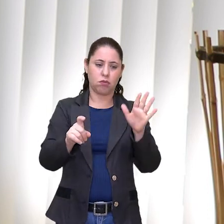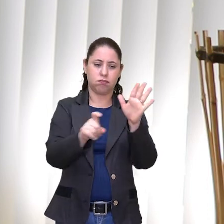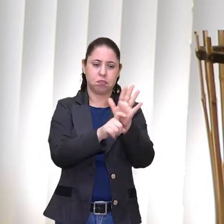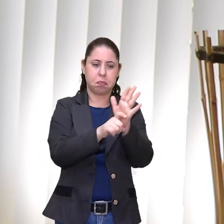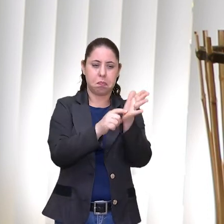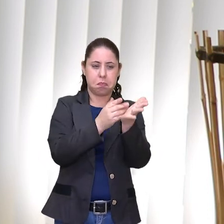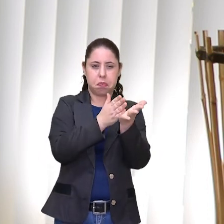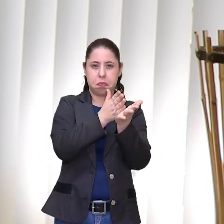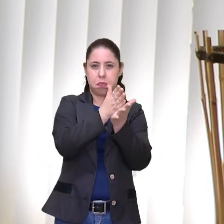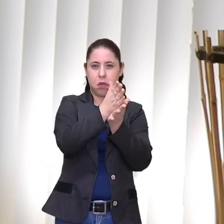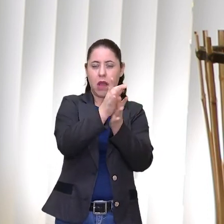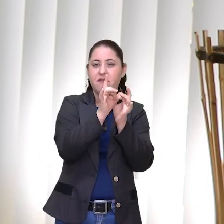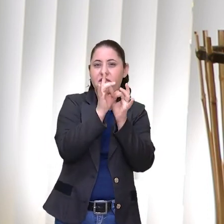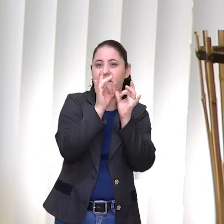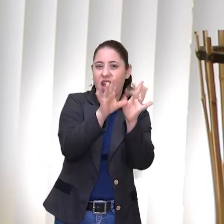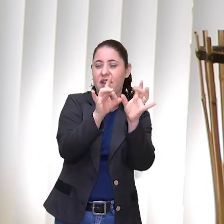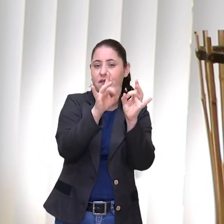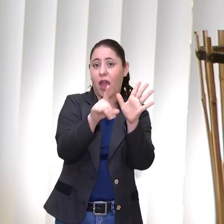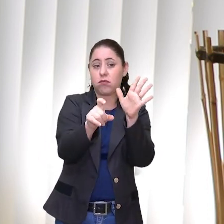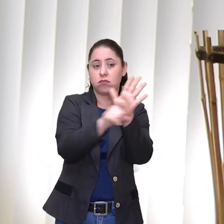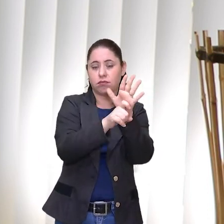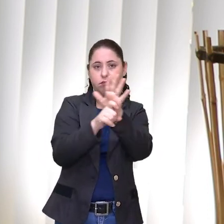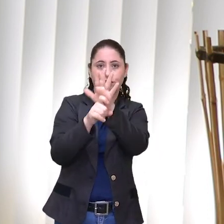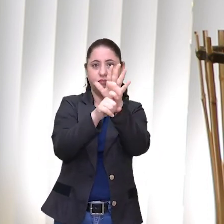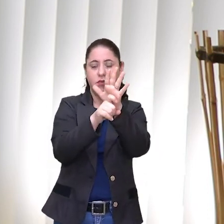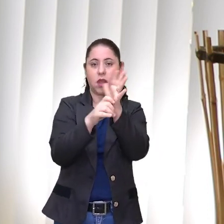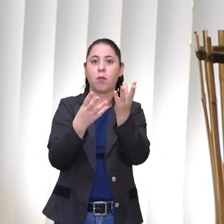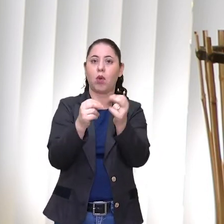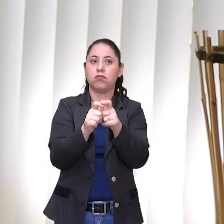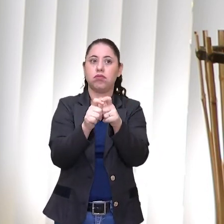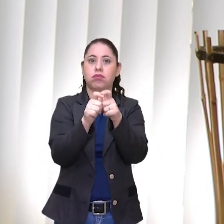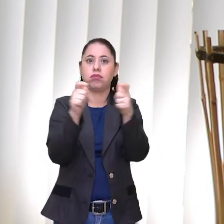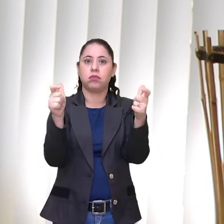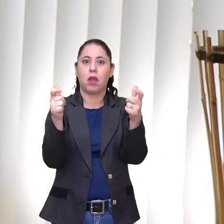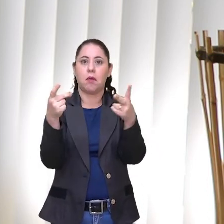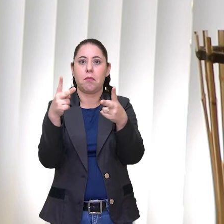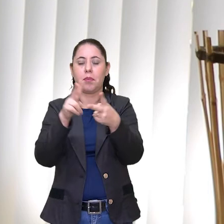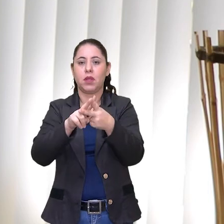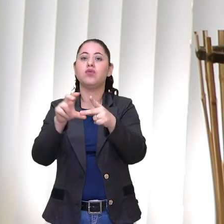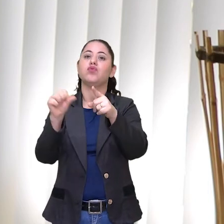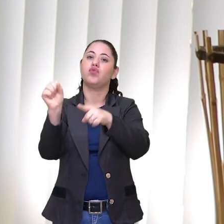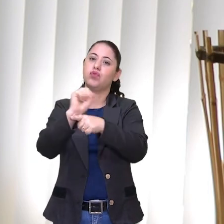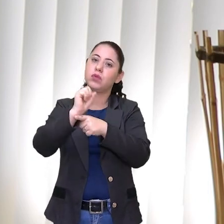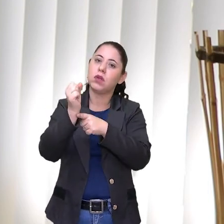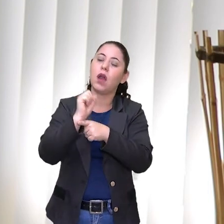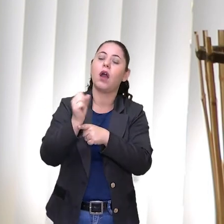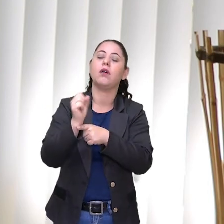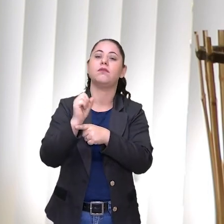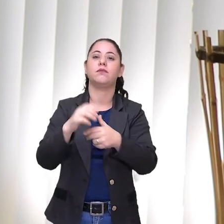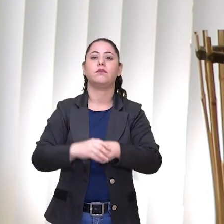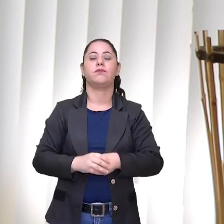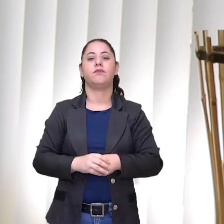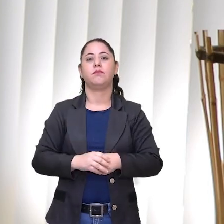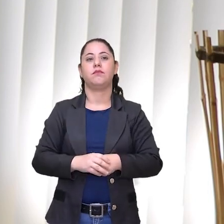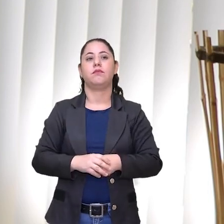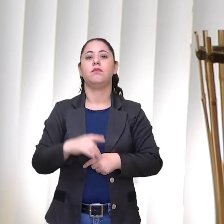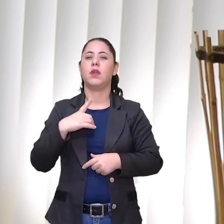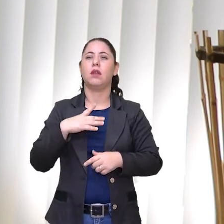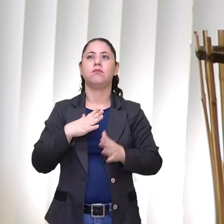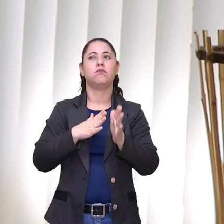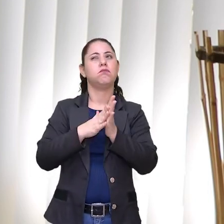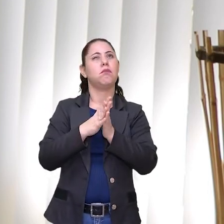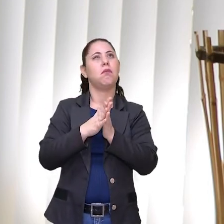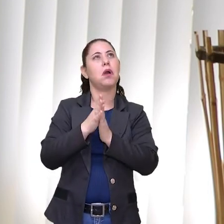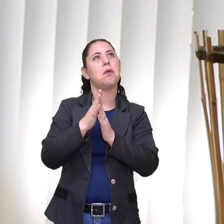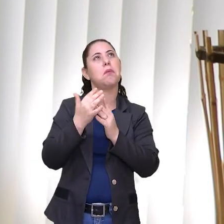do tráfico internacional de drogas, do tráfico de drogas, então há um grande volume de apreensões de veículos.